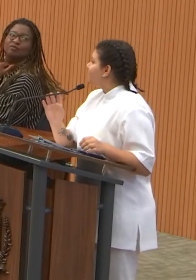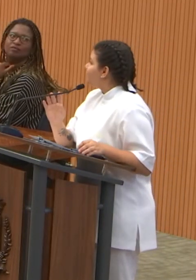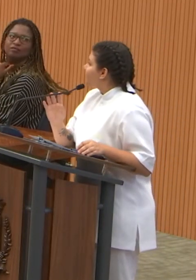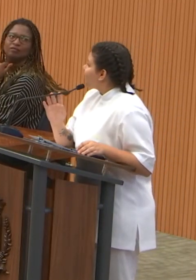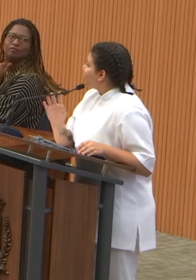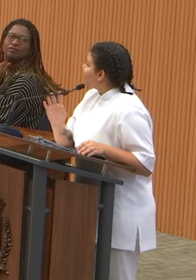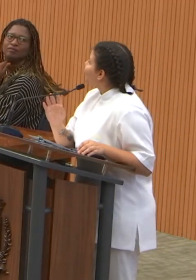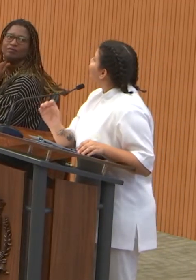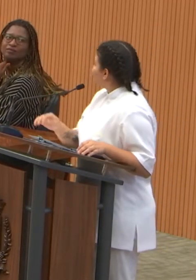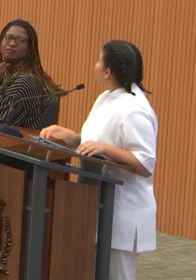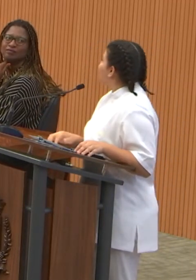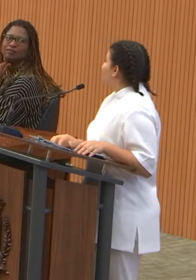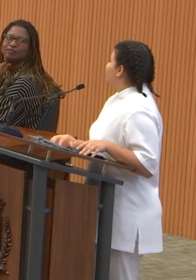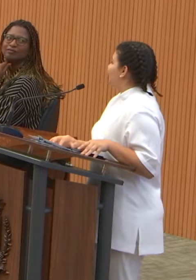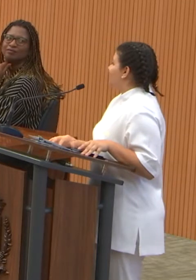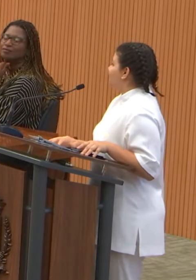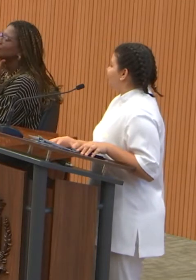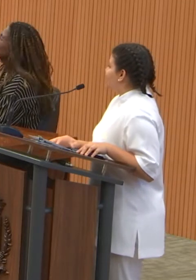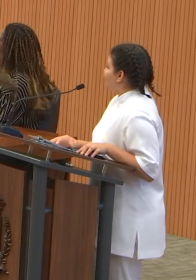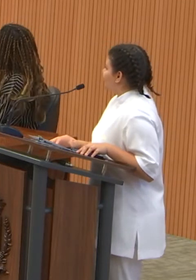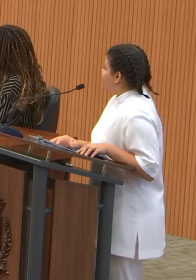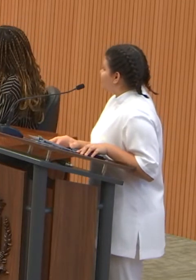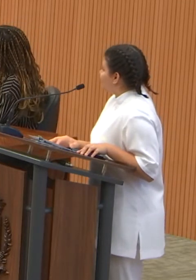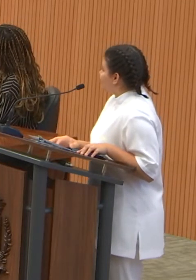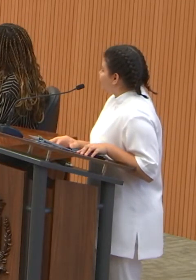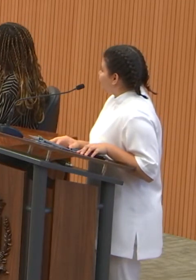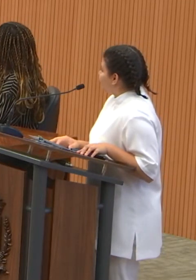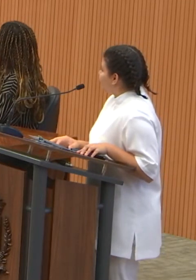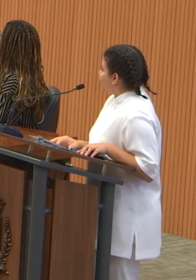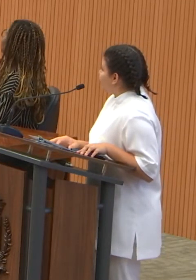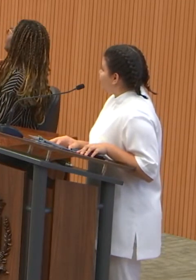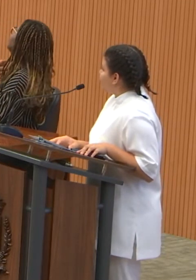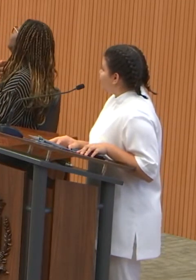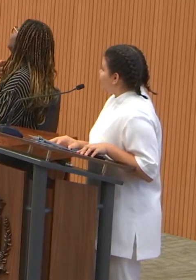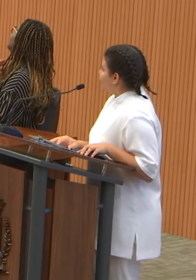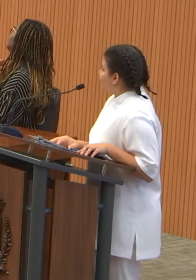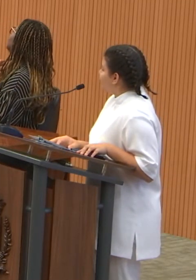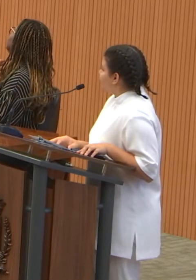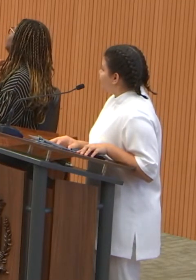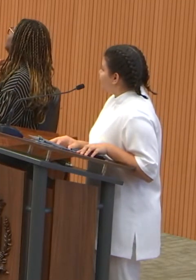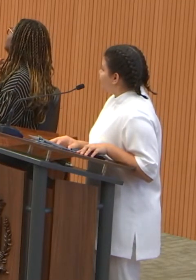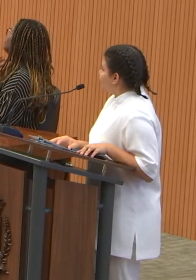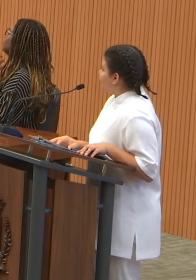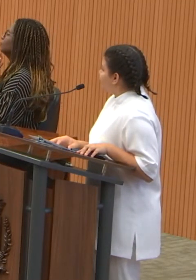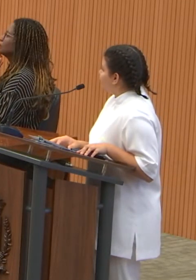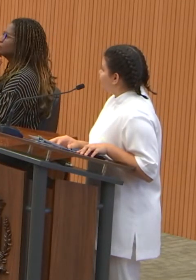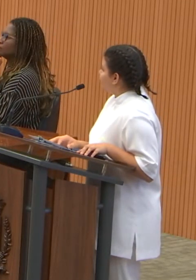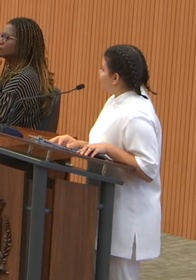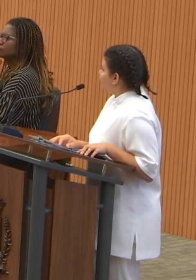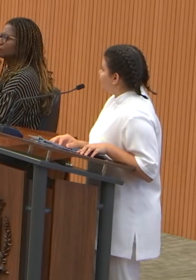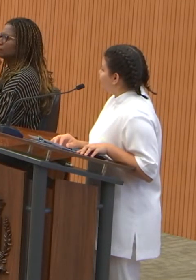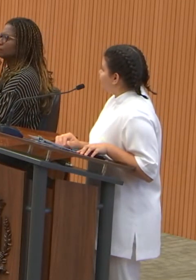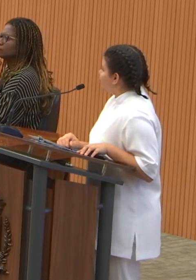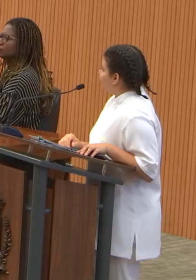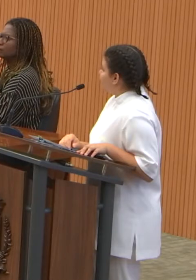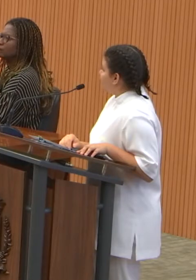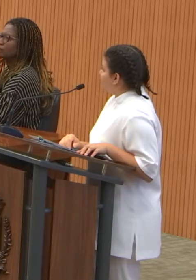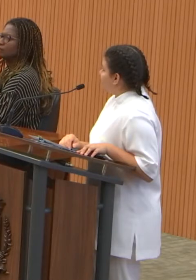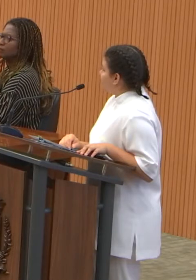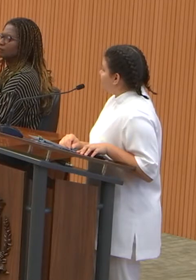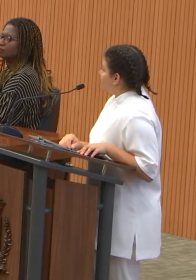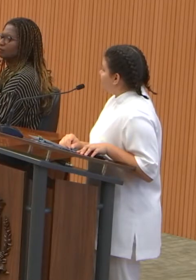Com licença, Ana Clara, só um minutinho. Eu gostaria de agradecer a presença do Diogo Zacarias, nessa